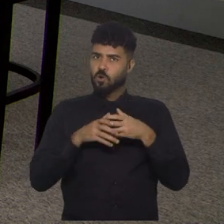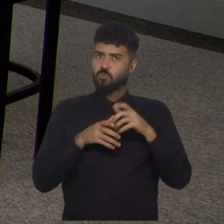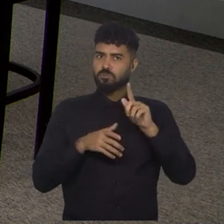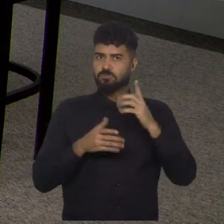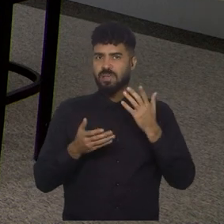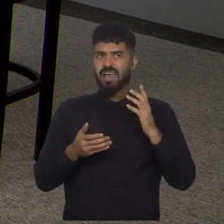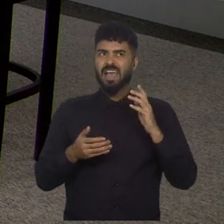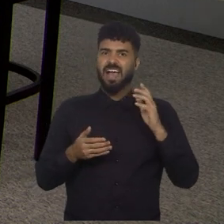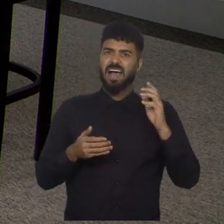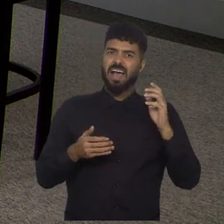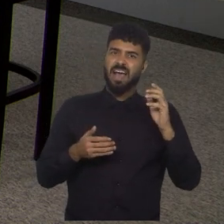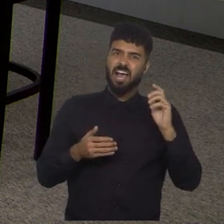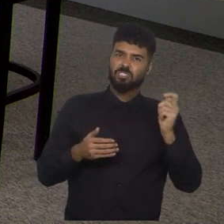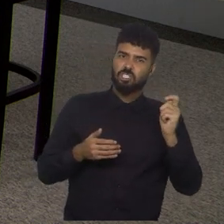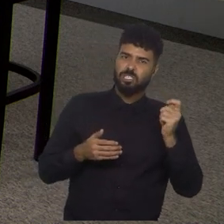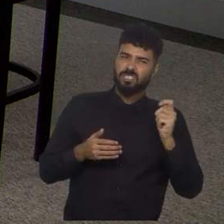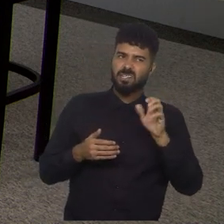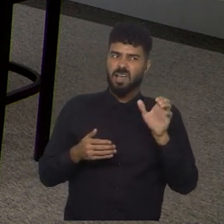do Sul, talvez,